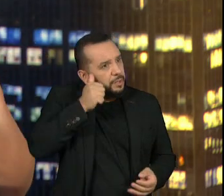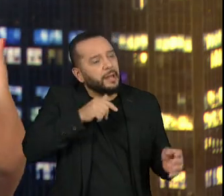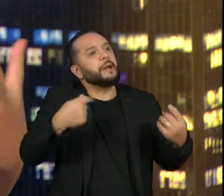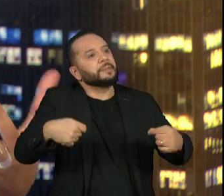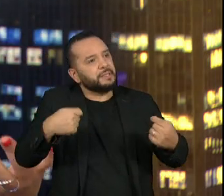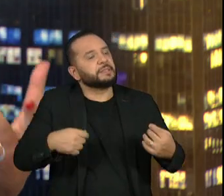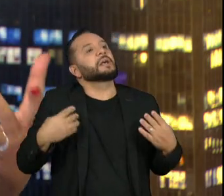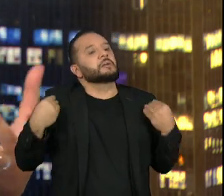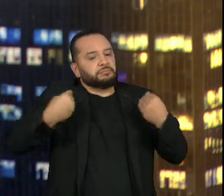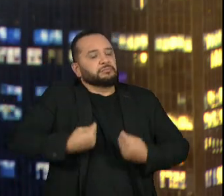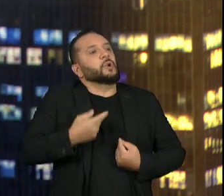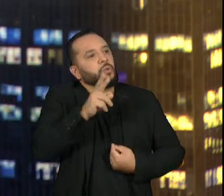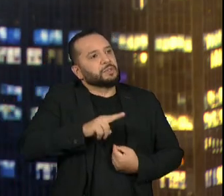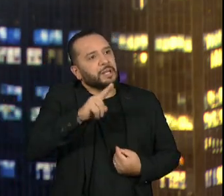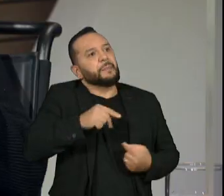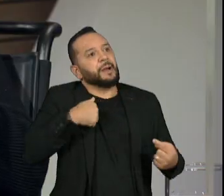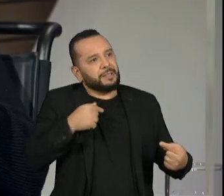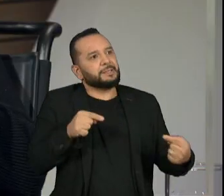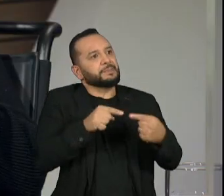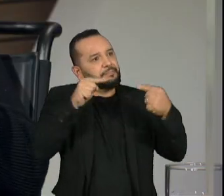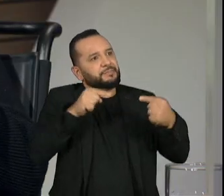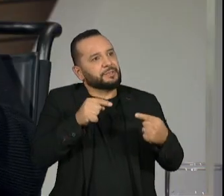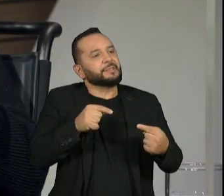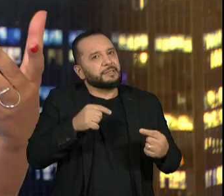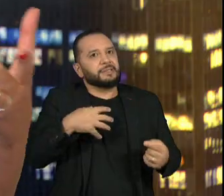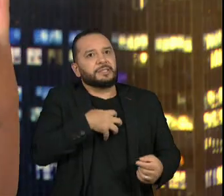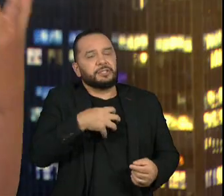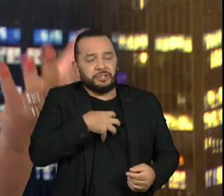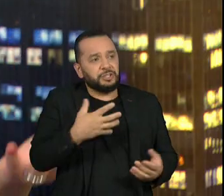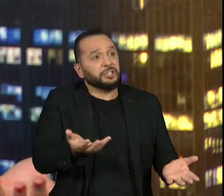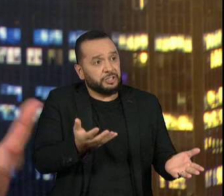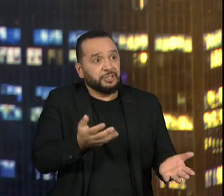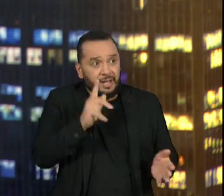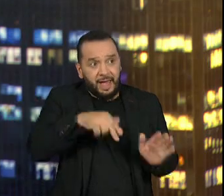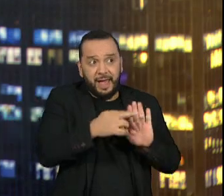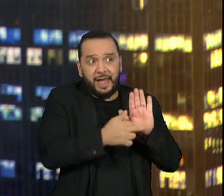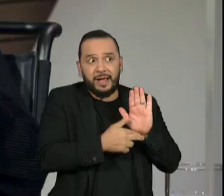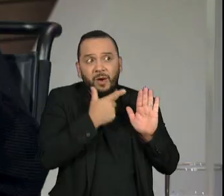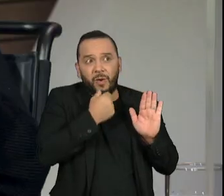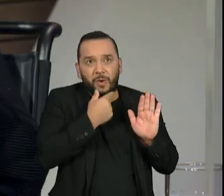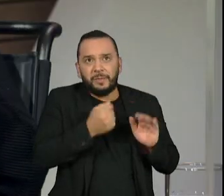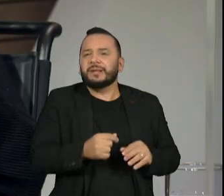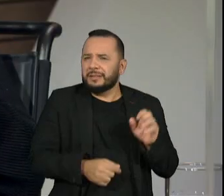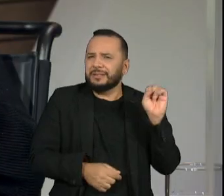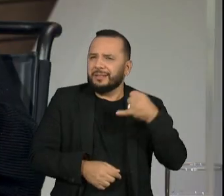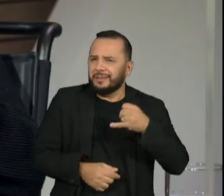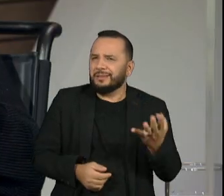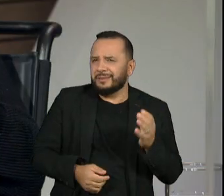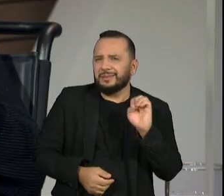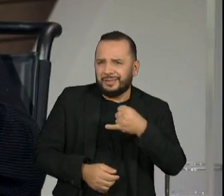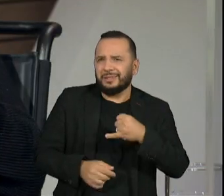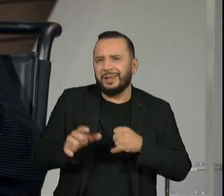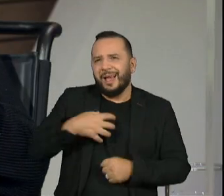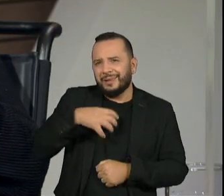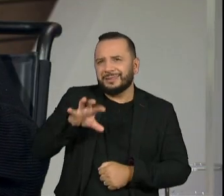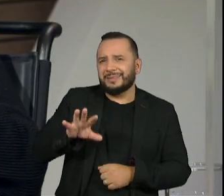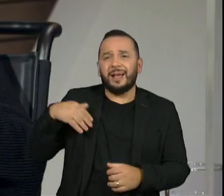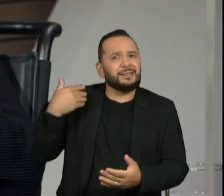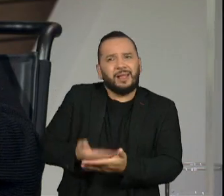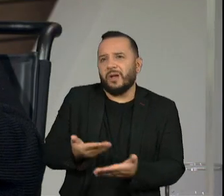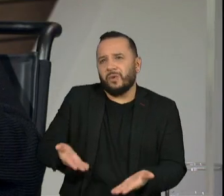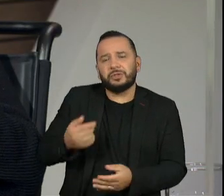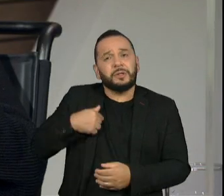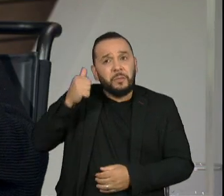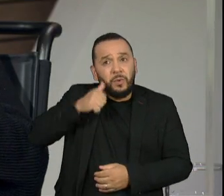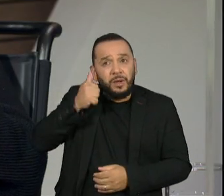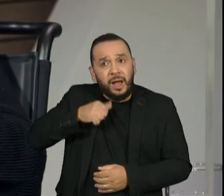para se sentir ali, né, mais por dentro, esse código masculino, é isso? É isso. Até hoje as mulheres advogadas não